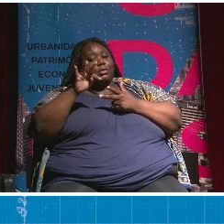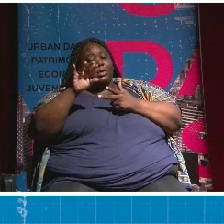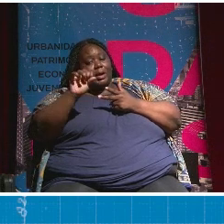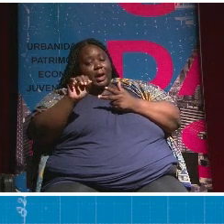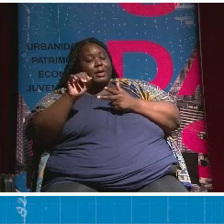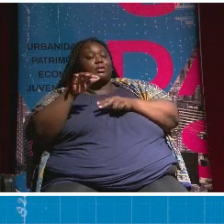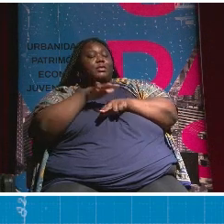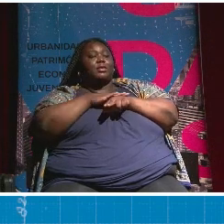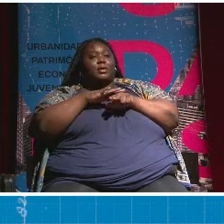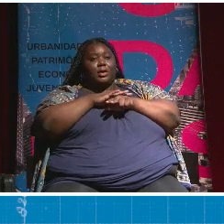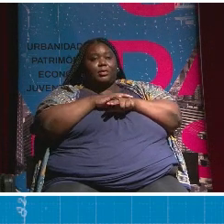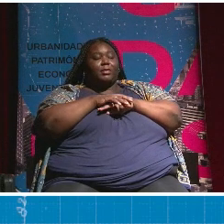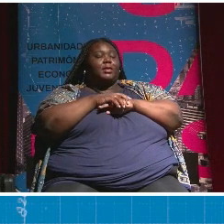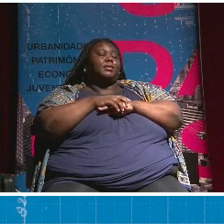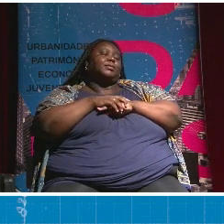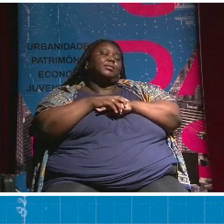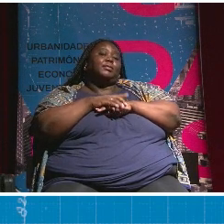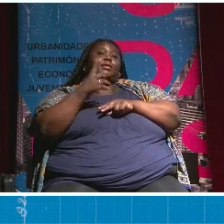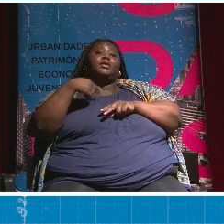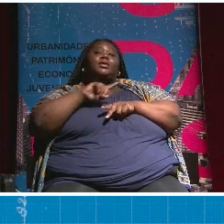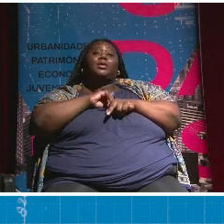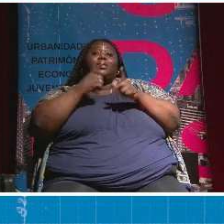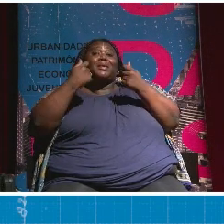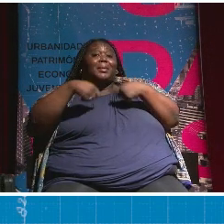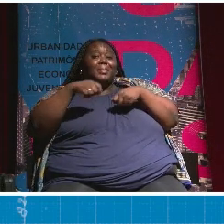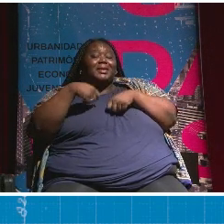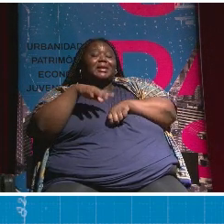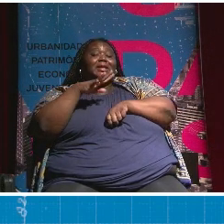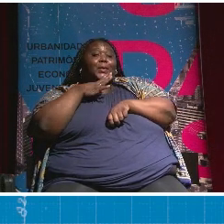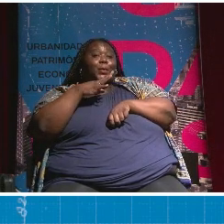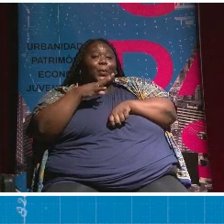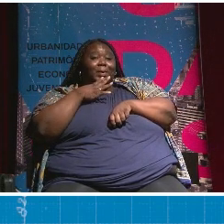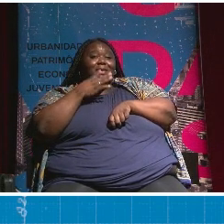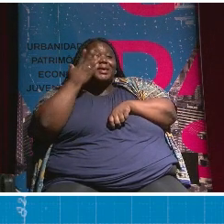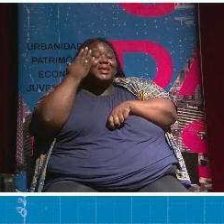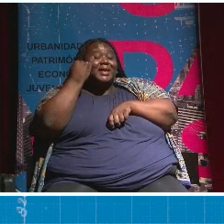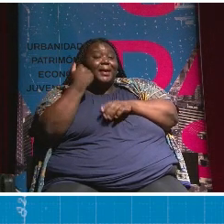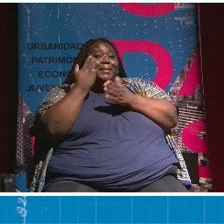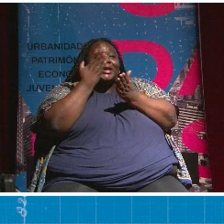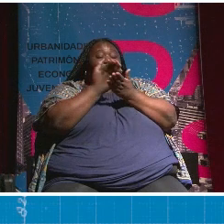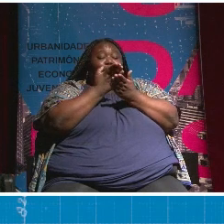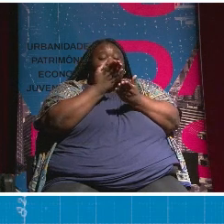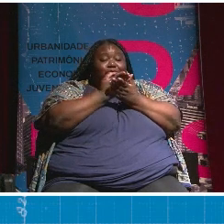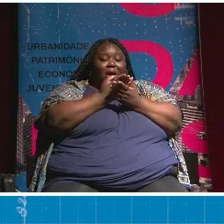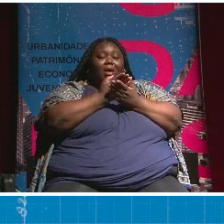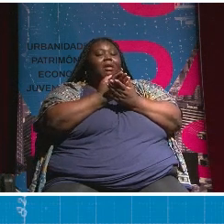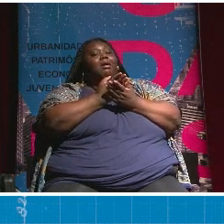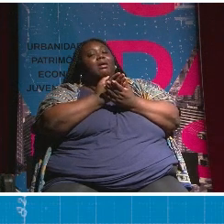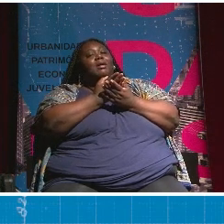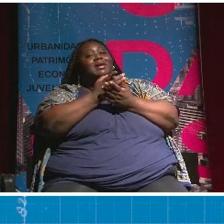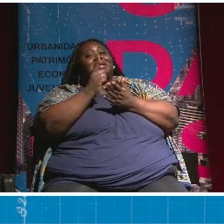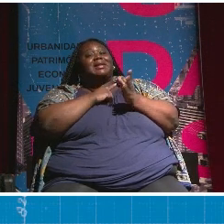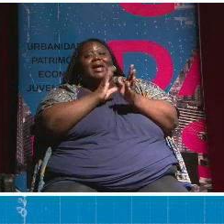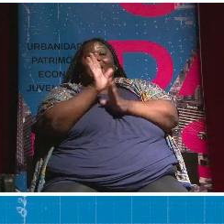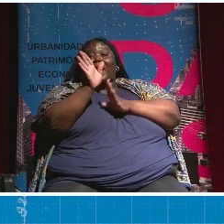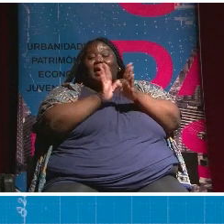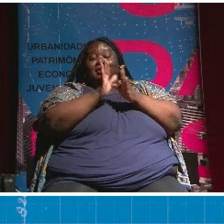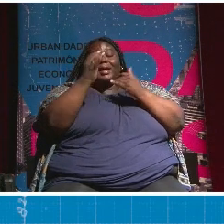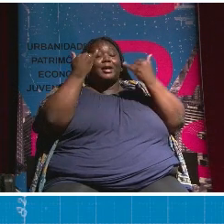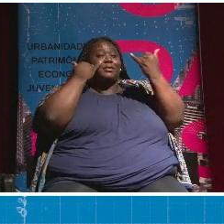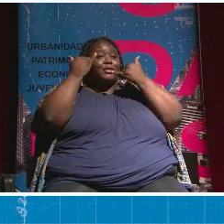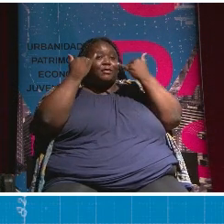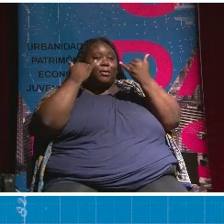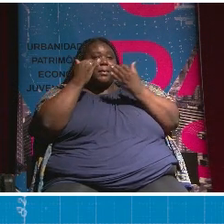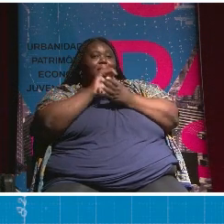desse debate que eu estou trazendo, é que a gente realmente precisa conhecer, identificar, mapear, ter acesso a essas